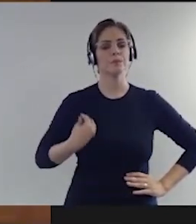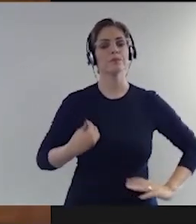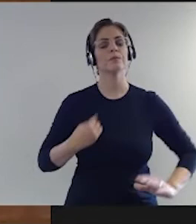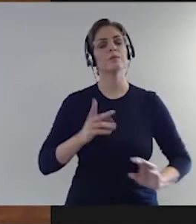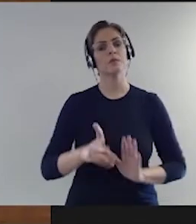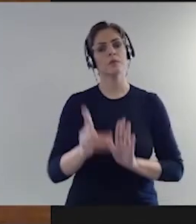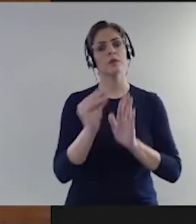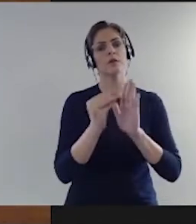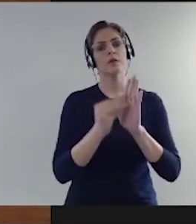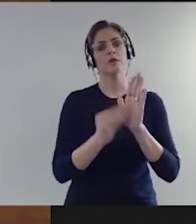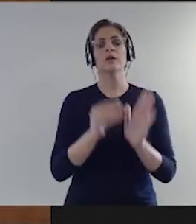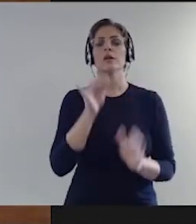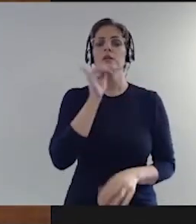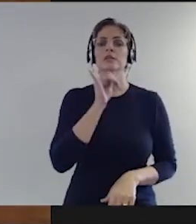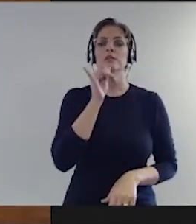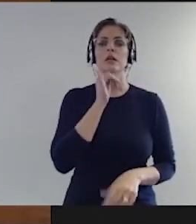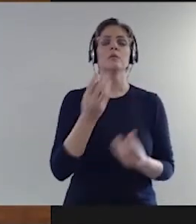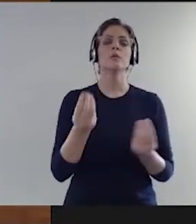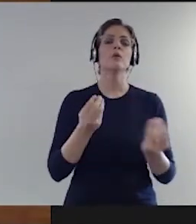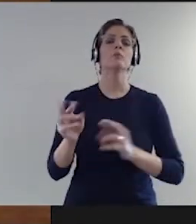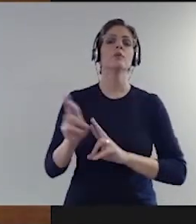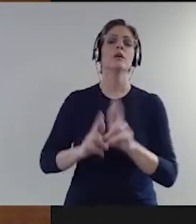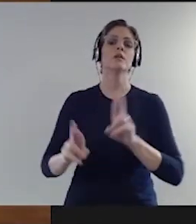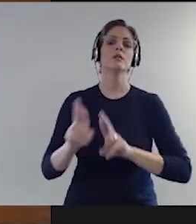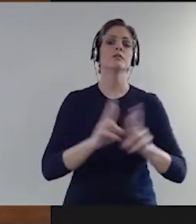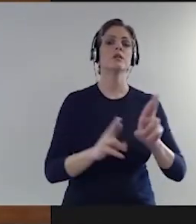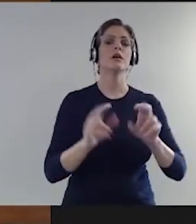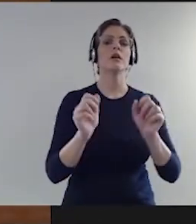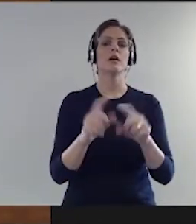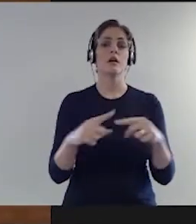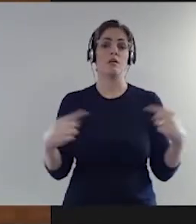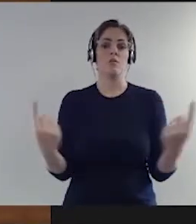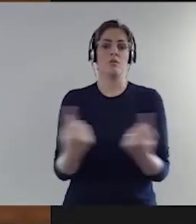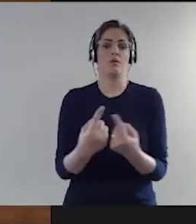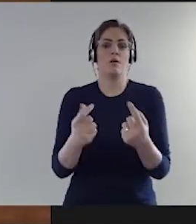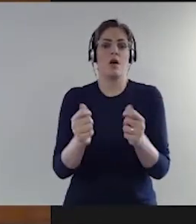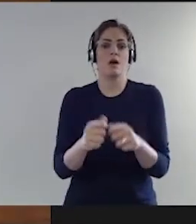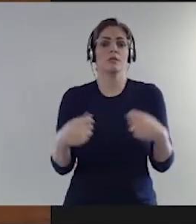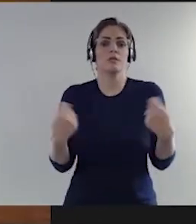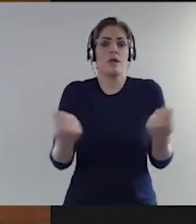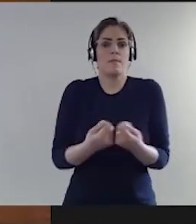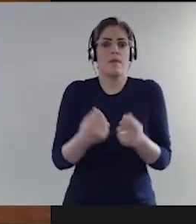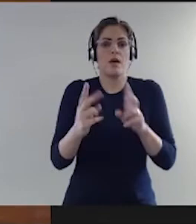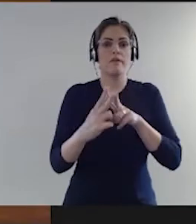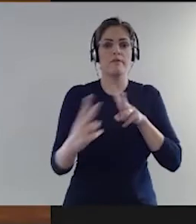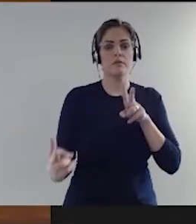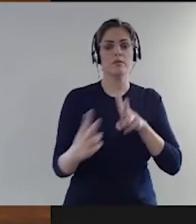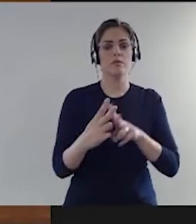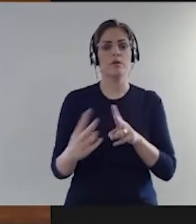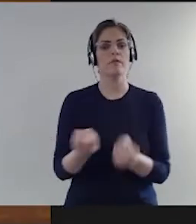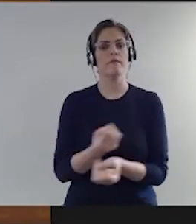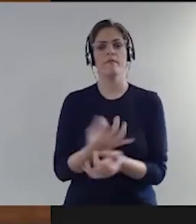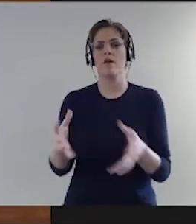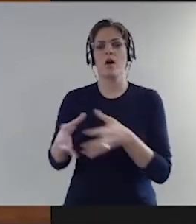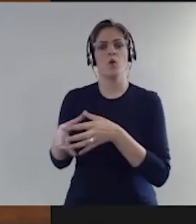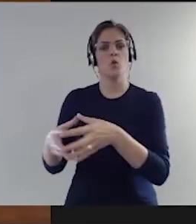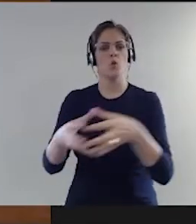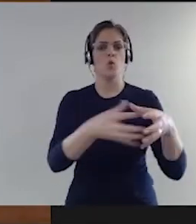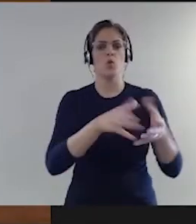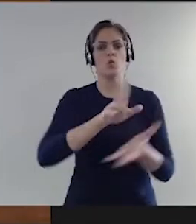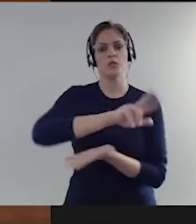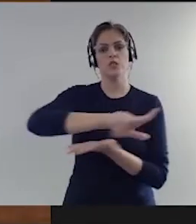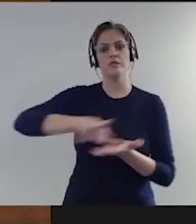por exemplo, a possibilidade da realização das assembleias online, nos diversos tipos de sociedades e